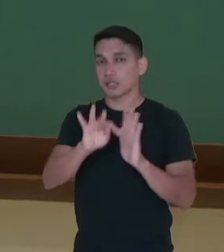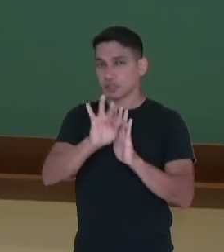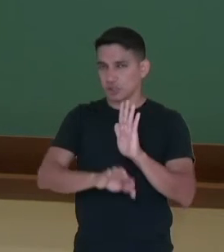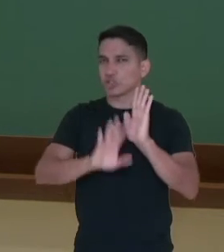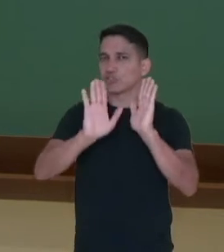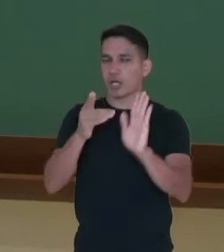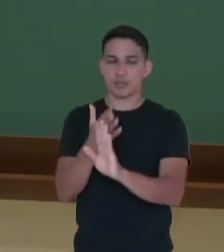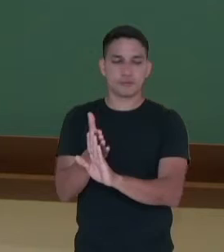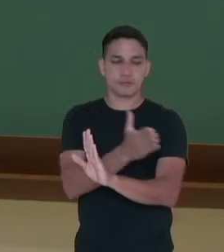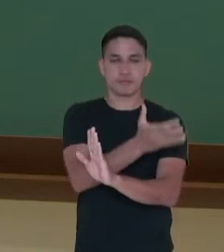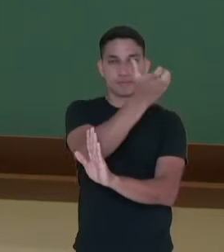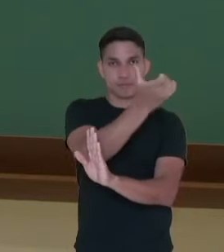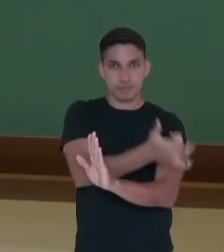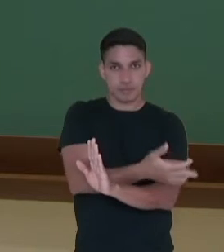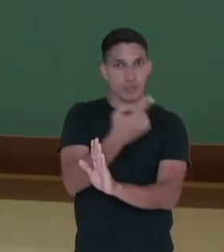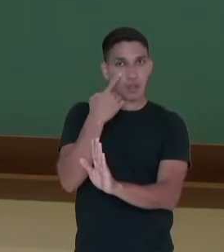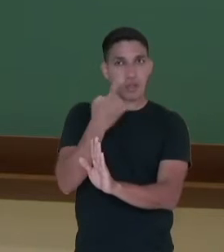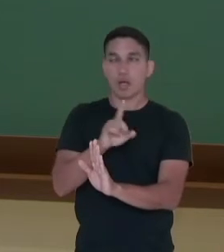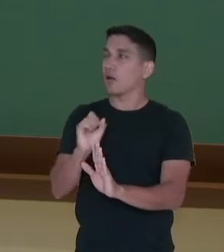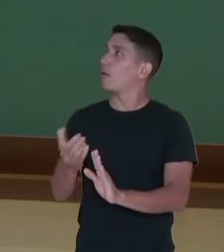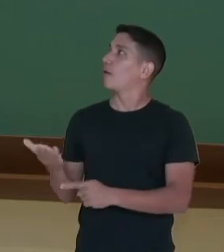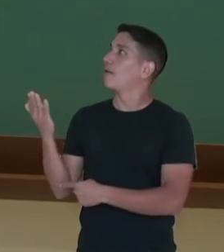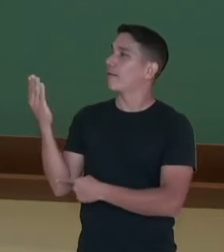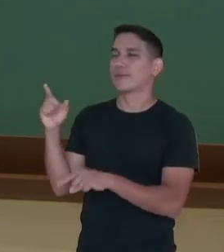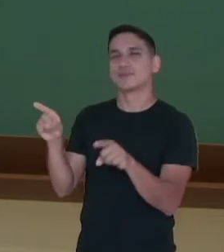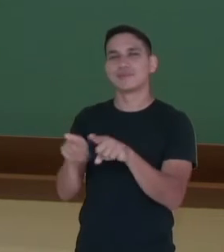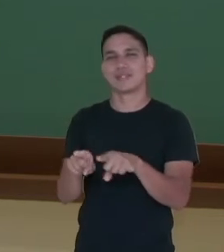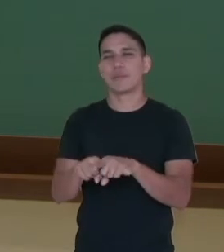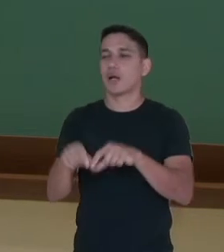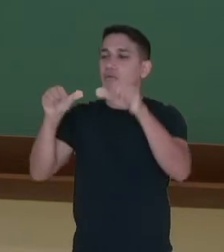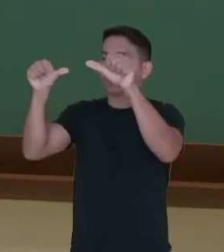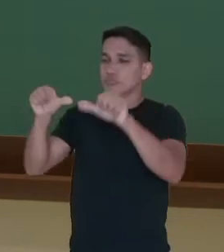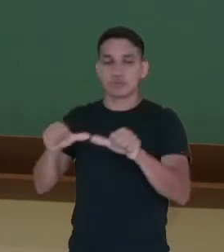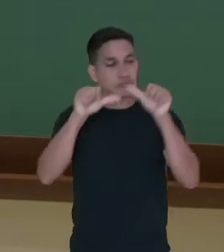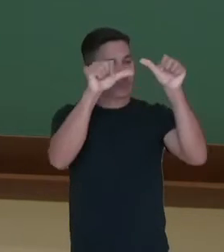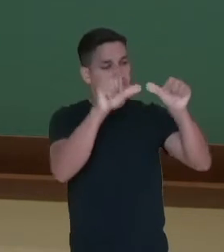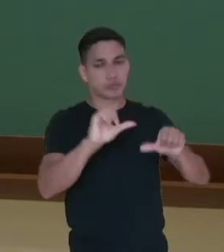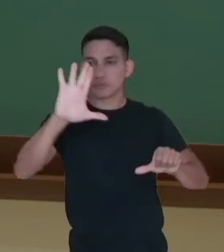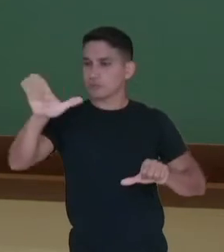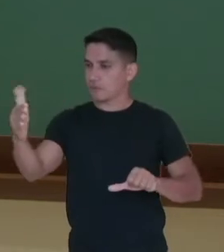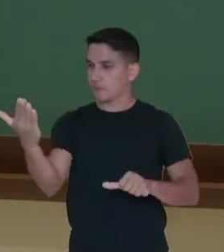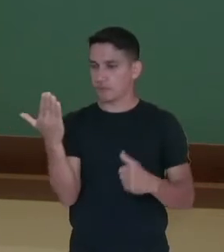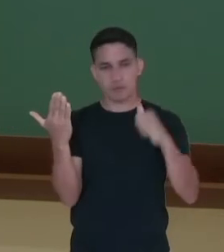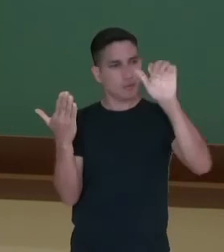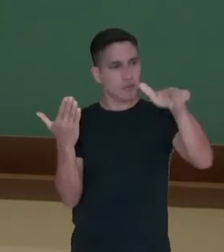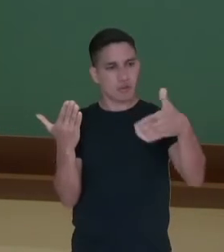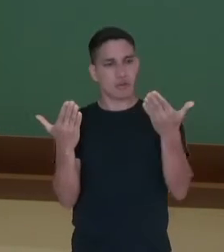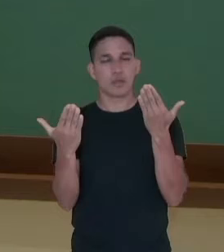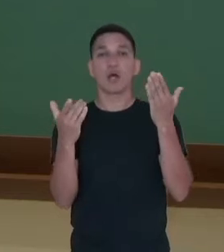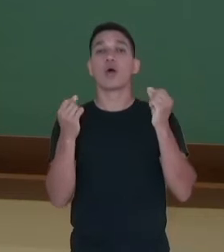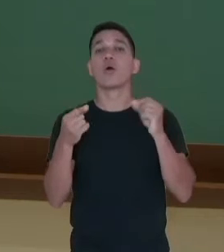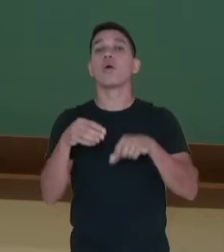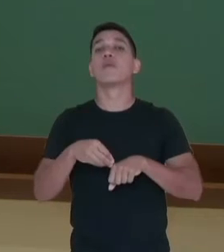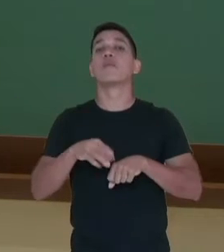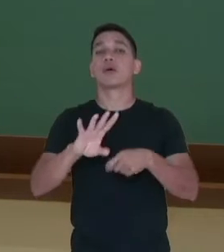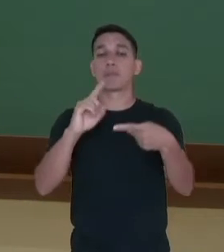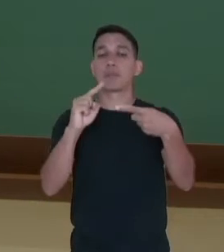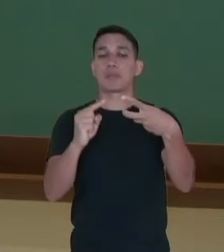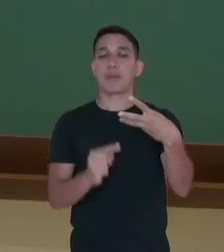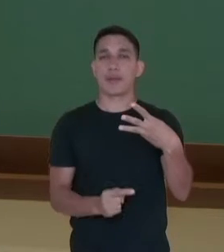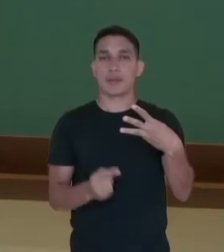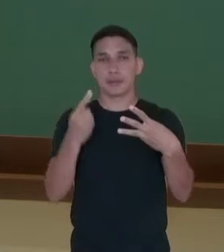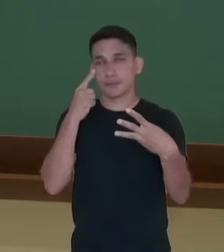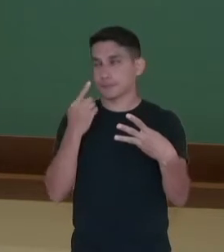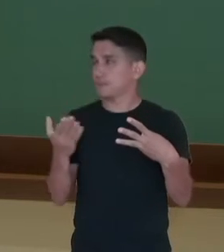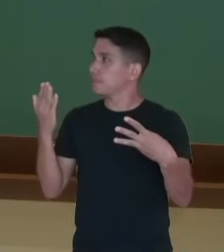leu aqui com vocês, e de los folhetos, indica 3 ações